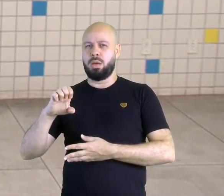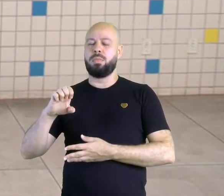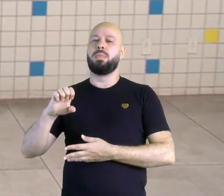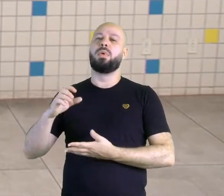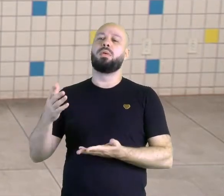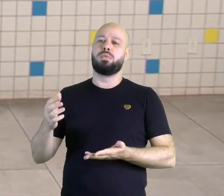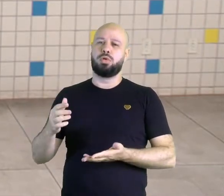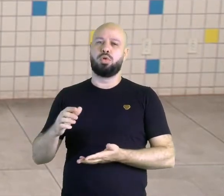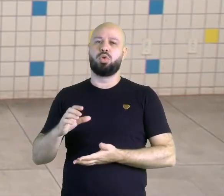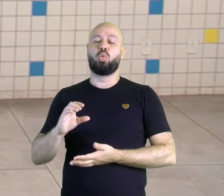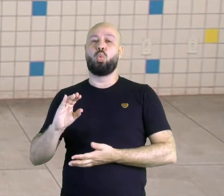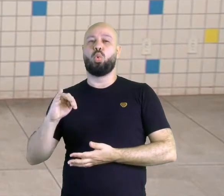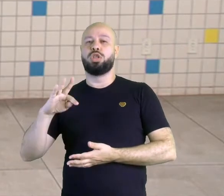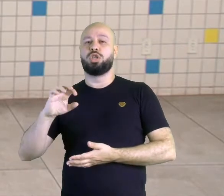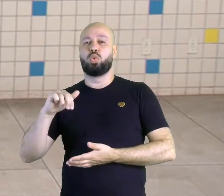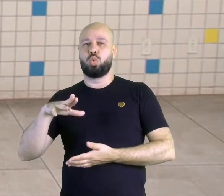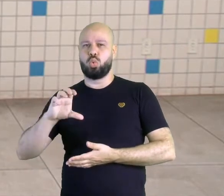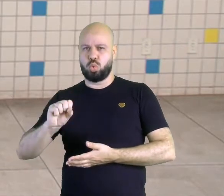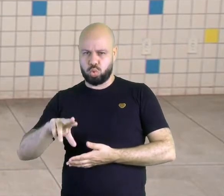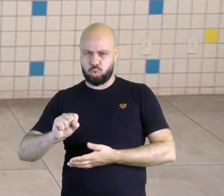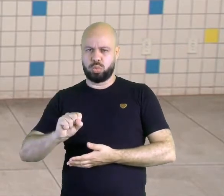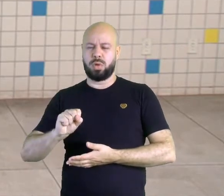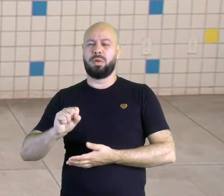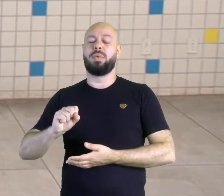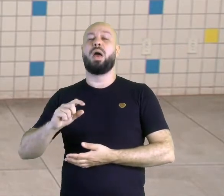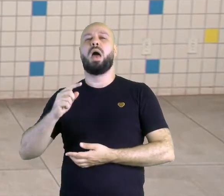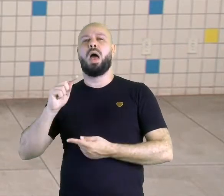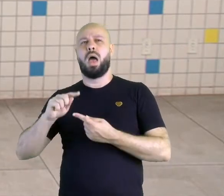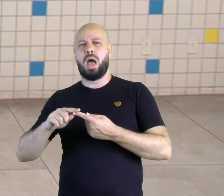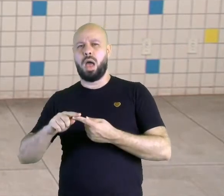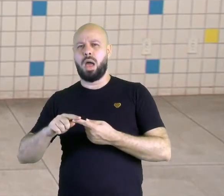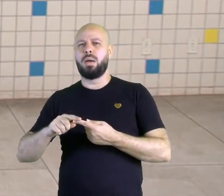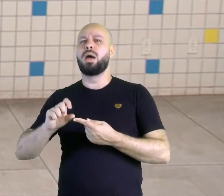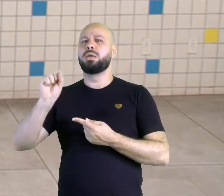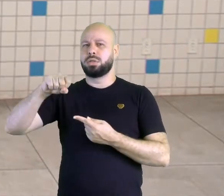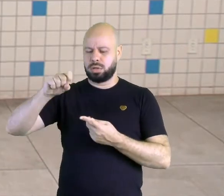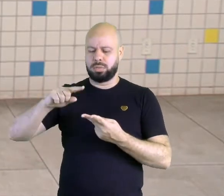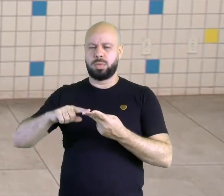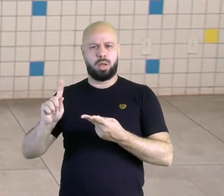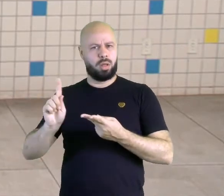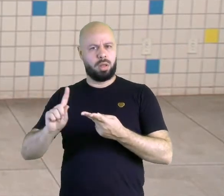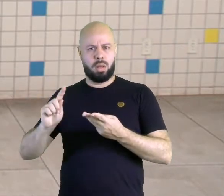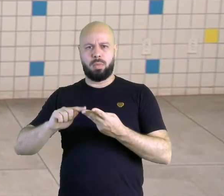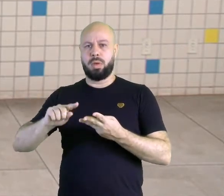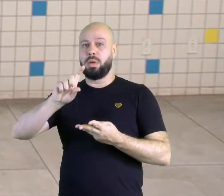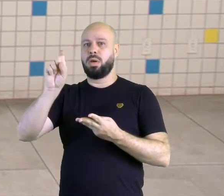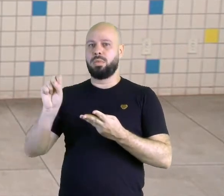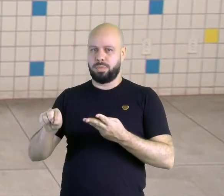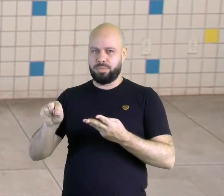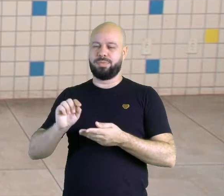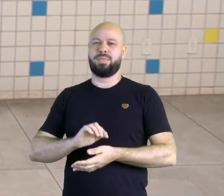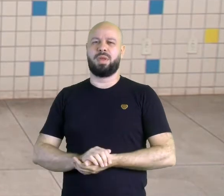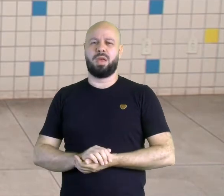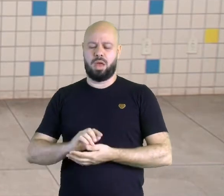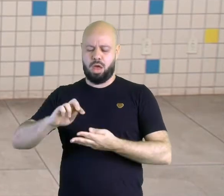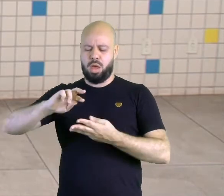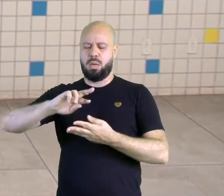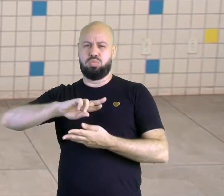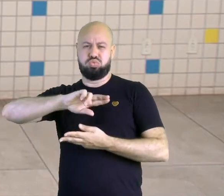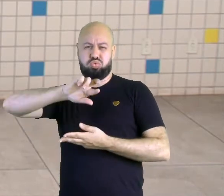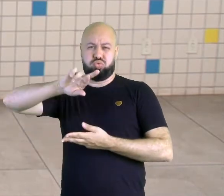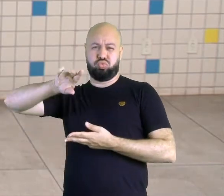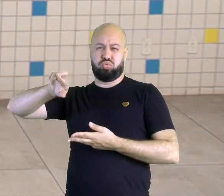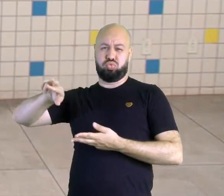formas afirmativa, negativa e interrogativa. Vocês vão ver que não tem muita diferença, né? A diferença